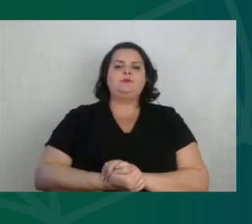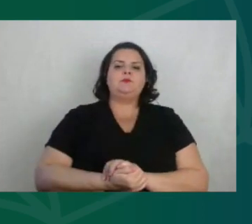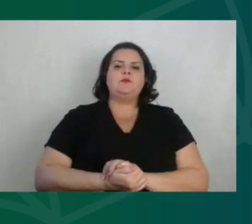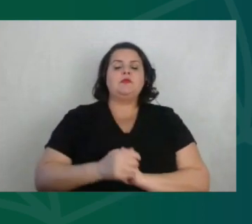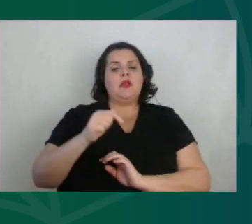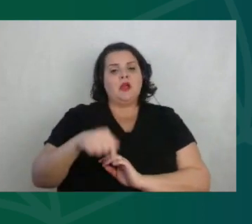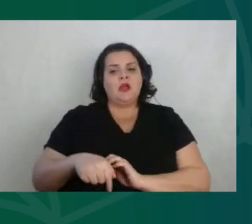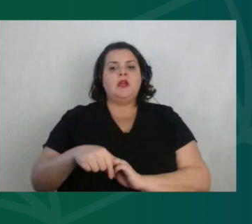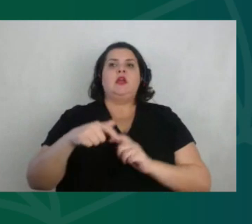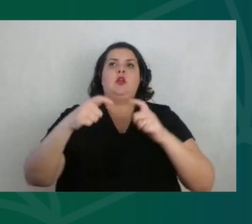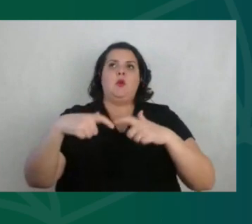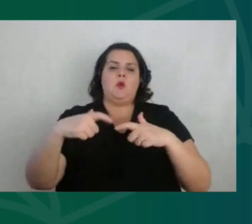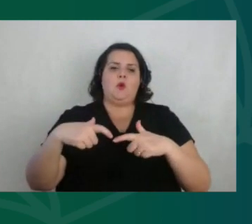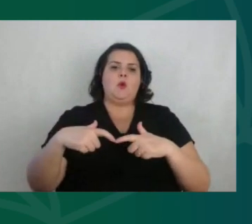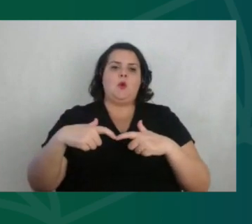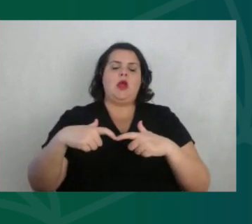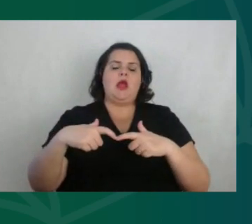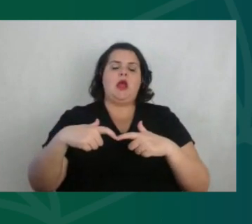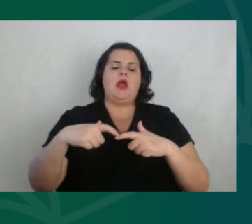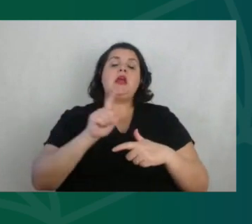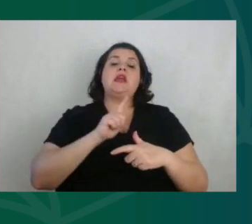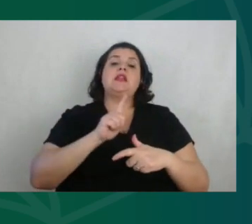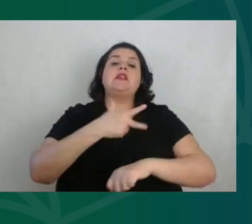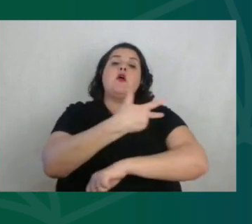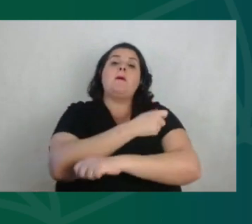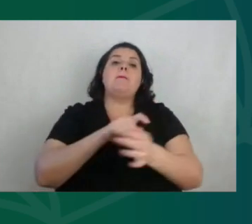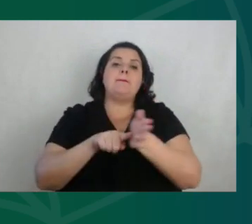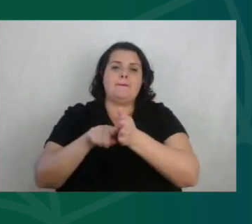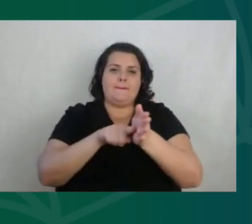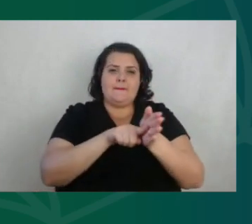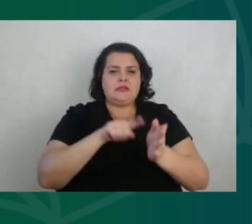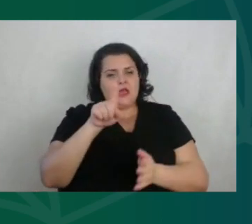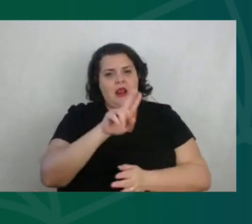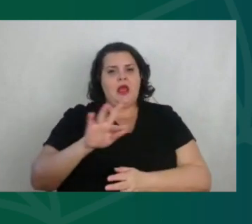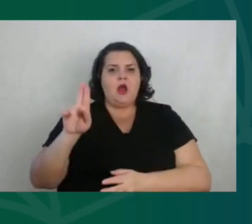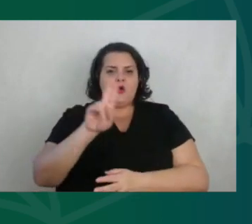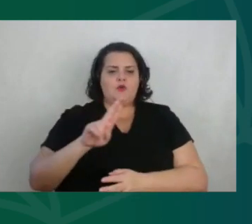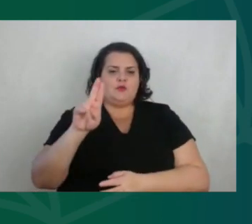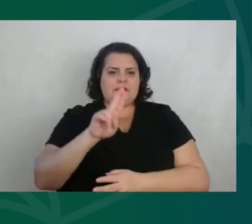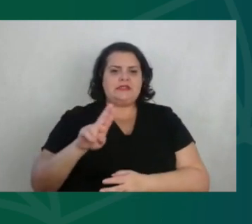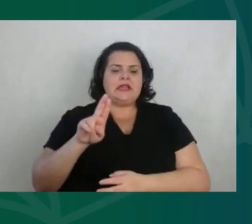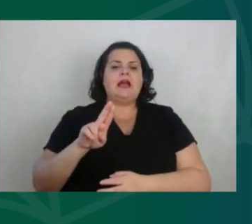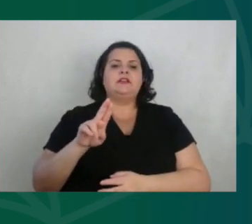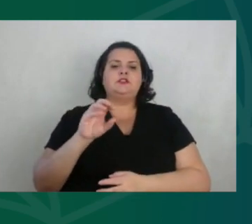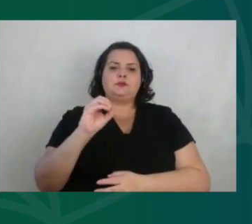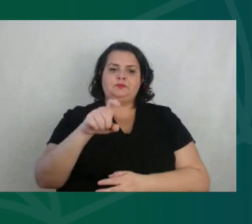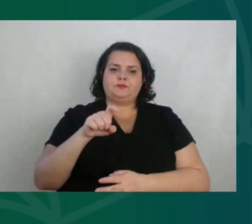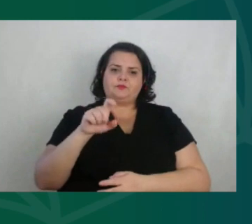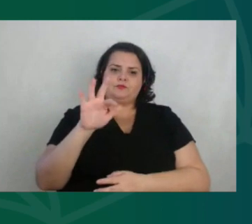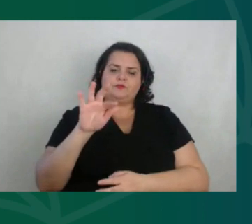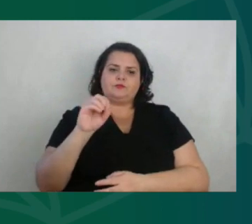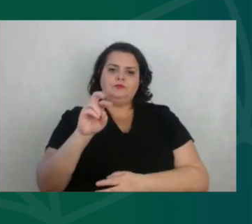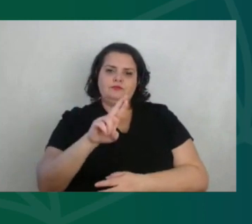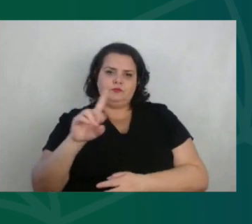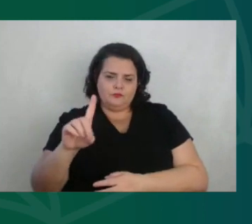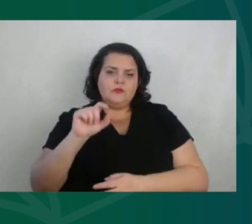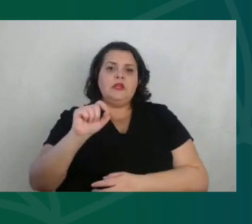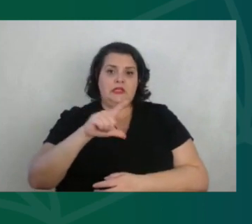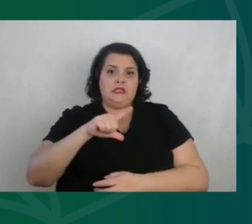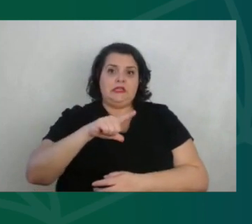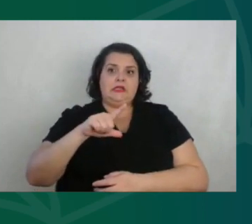pela Universidade de Oxford, que é um estudo coordenado aqui pela Unifesp, né, pelo Centro de Referência Imunológica